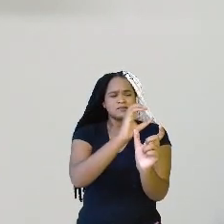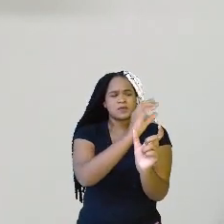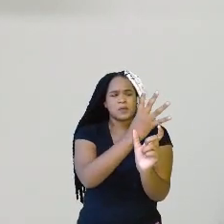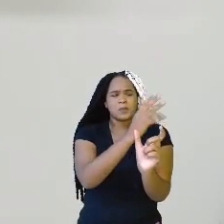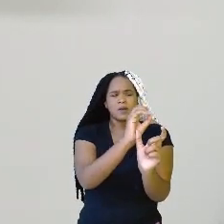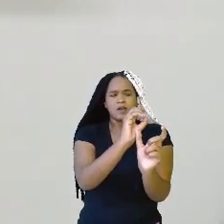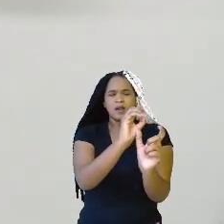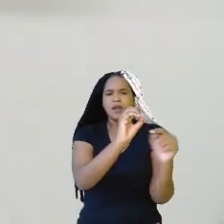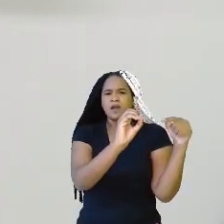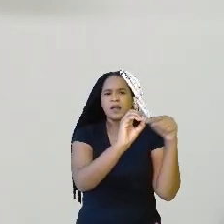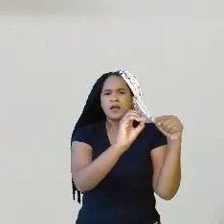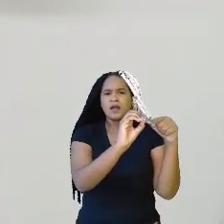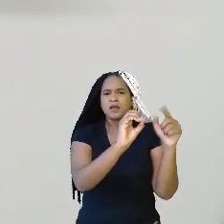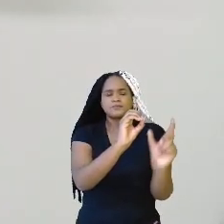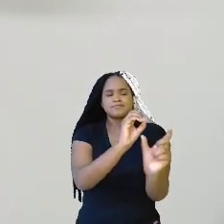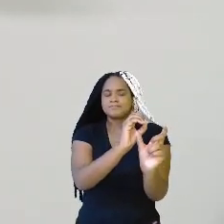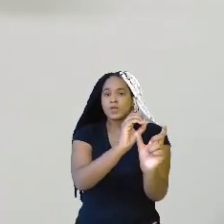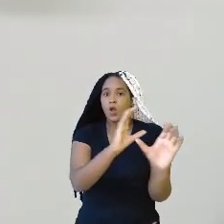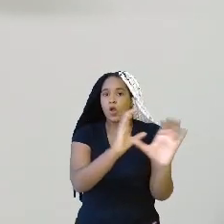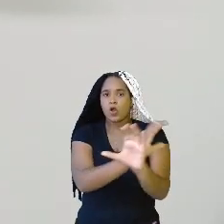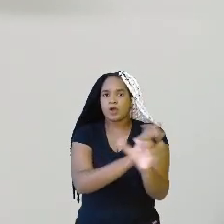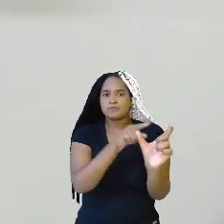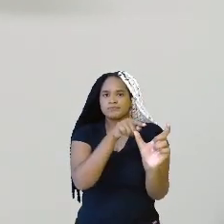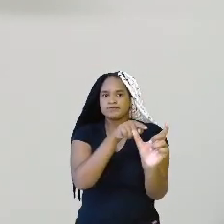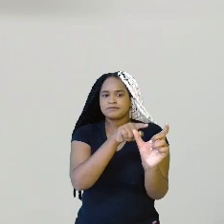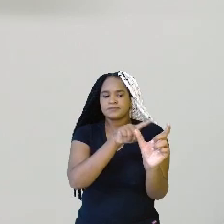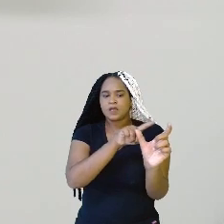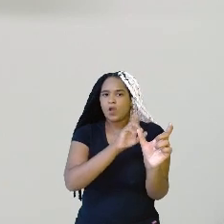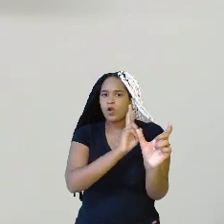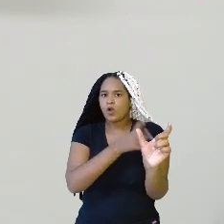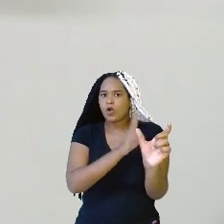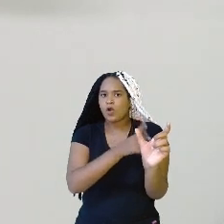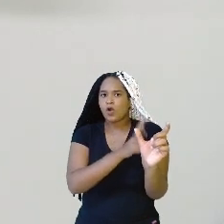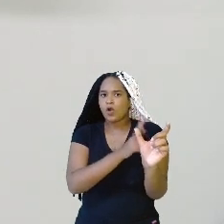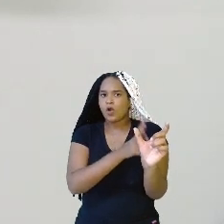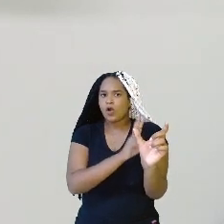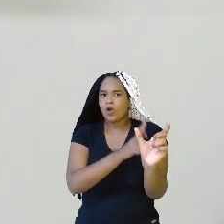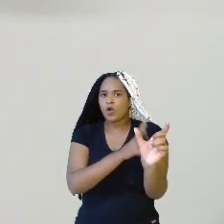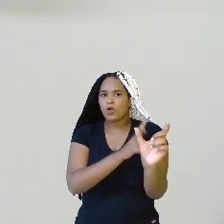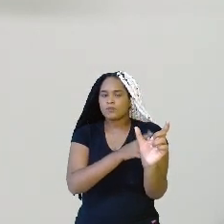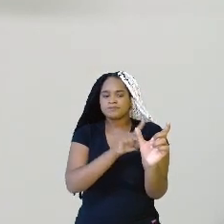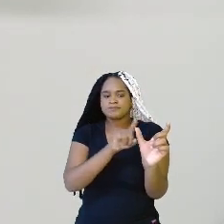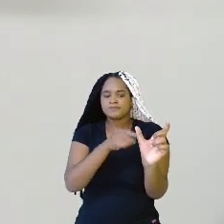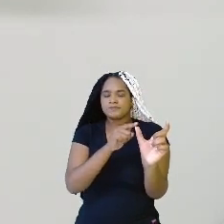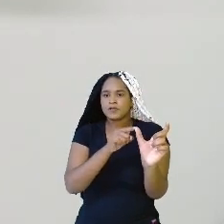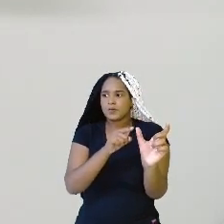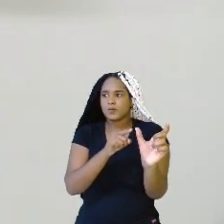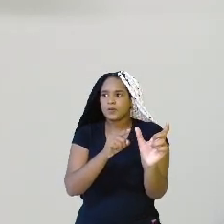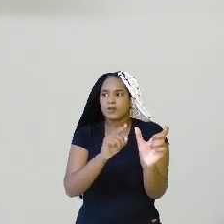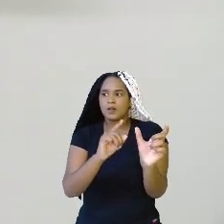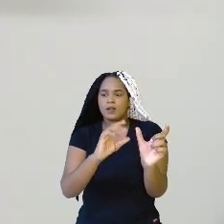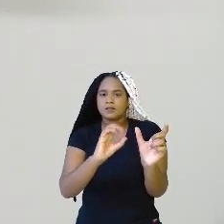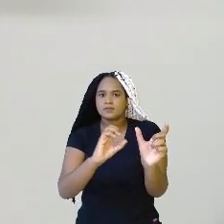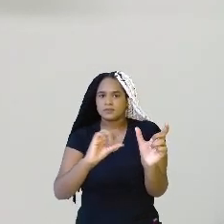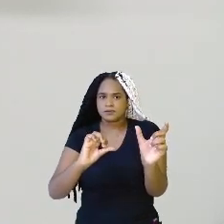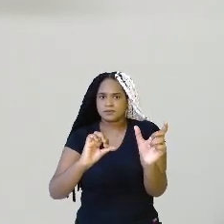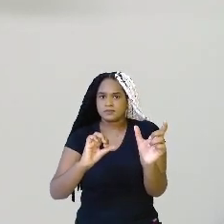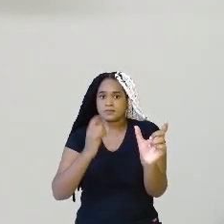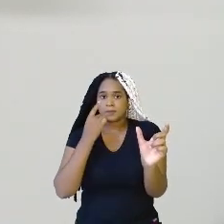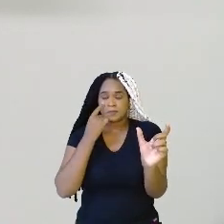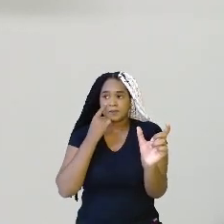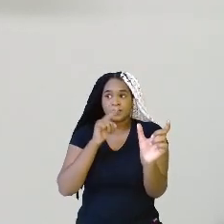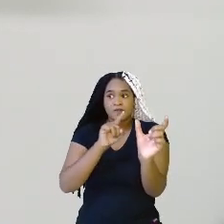tem valor, então ele permanece aí, beleza? Não esquece, a vírgula,